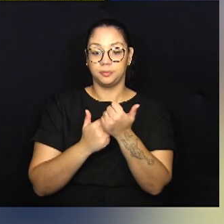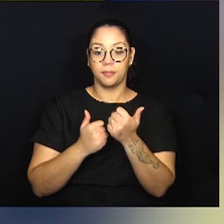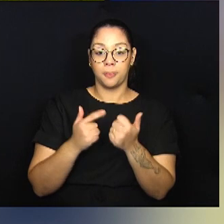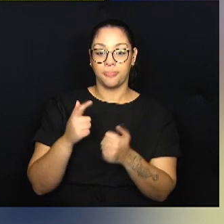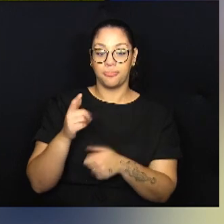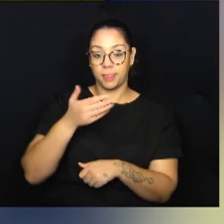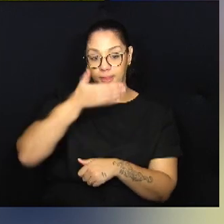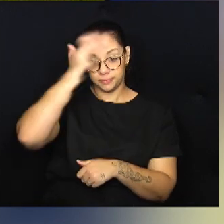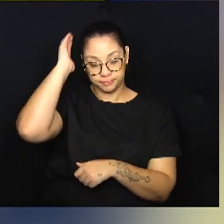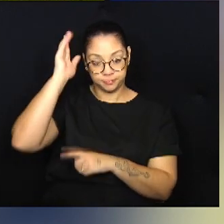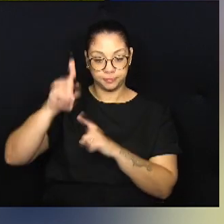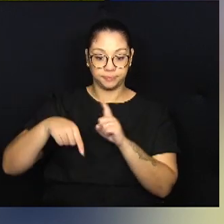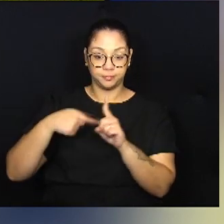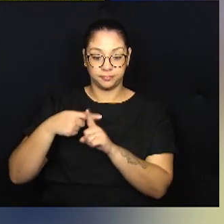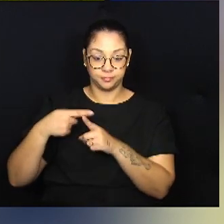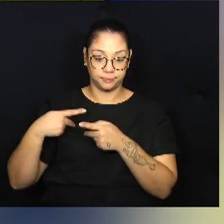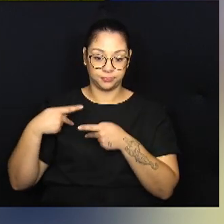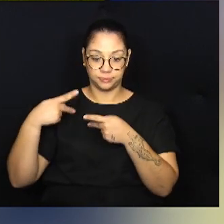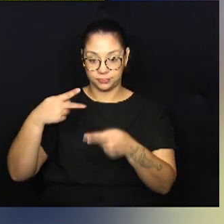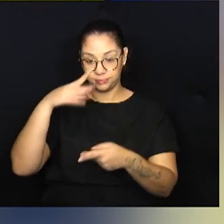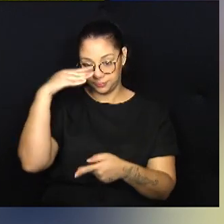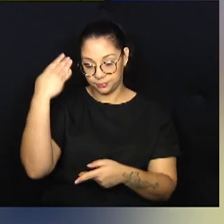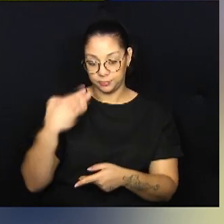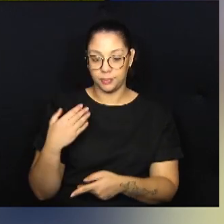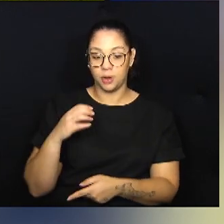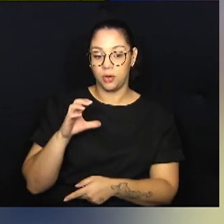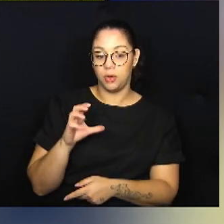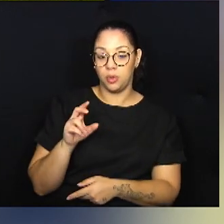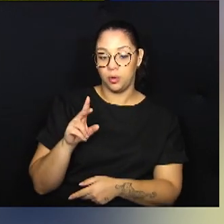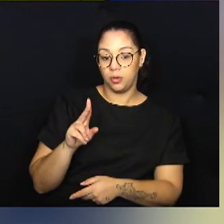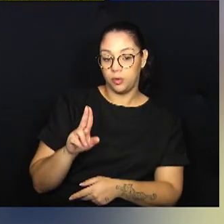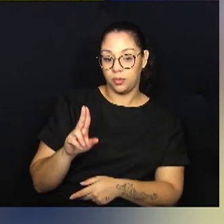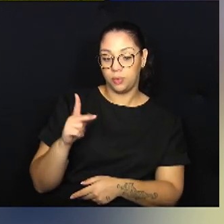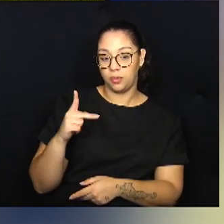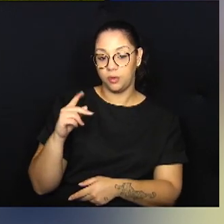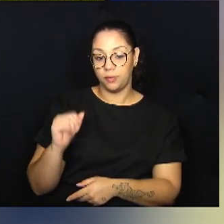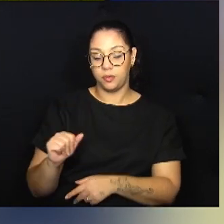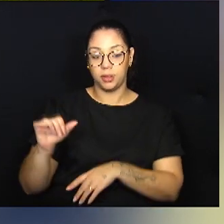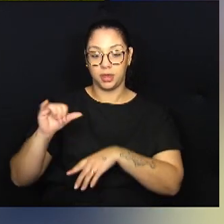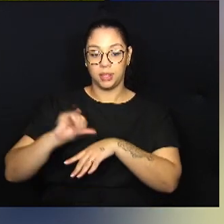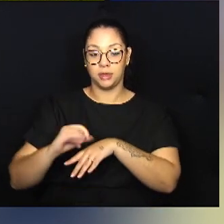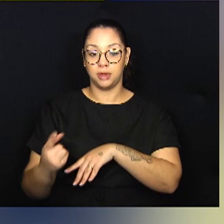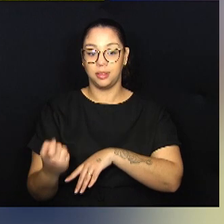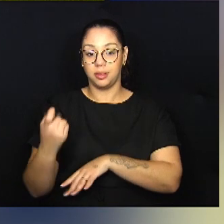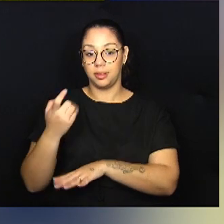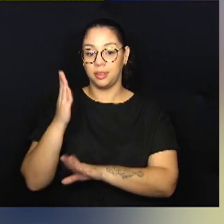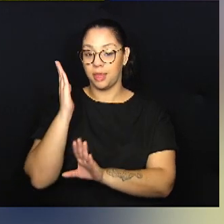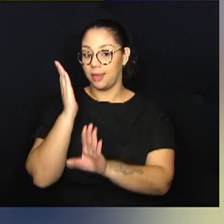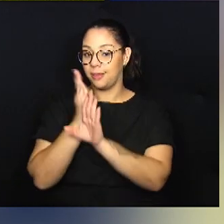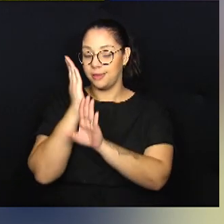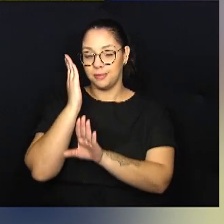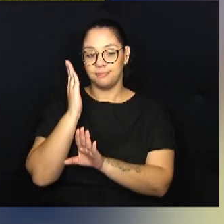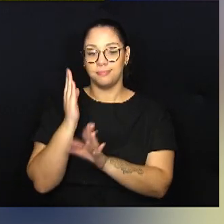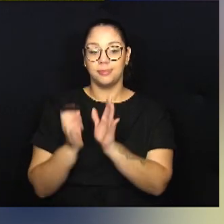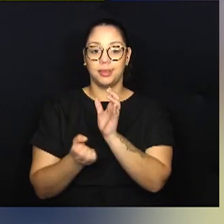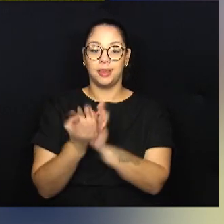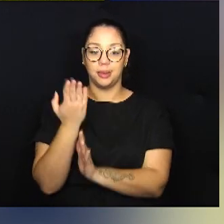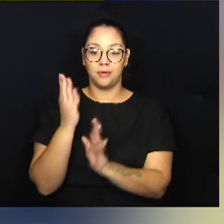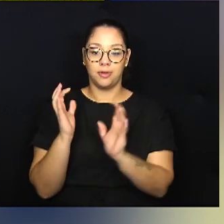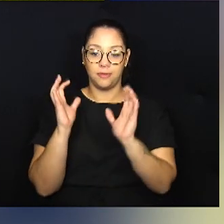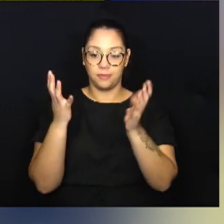como convidado de honra da CUFA, a Central Única das Favelas, que é a idealizadora do evento.